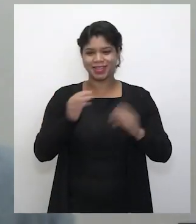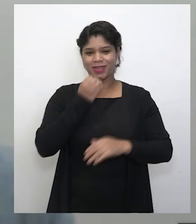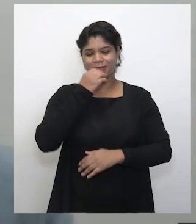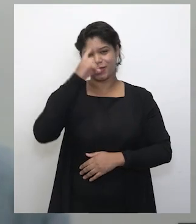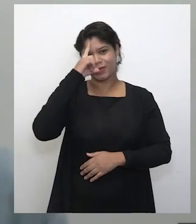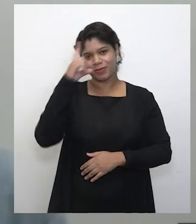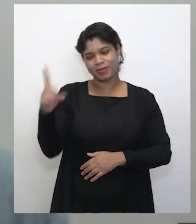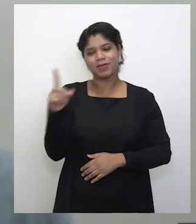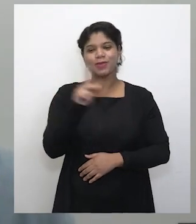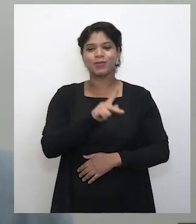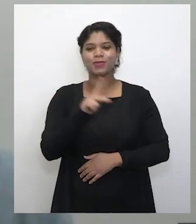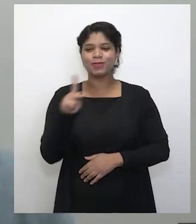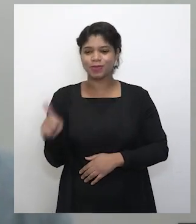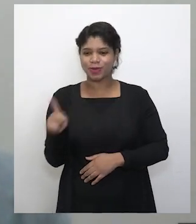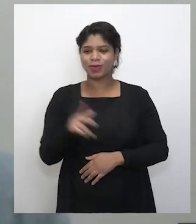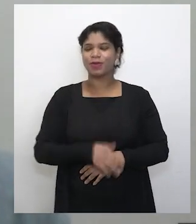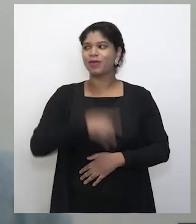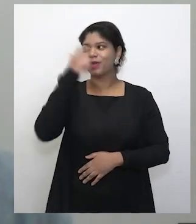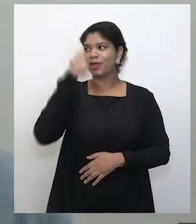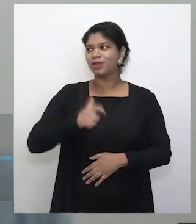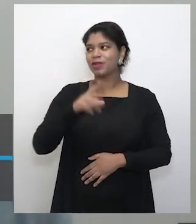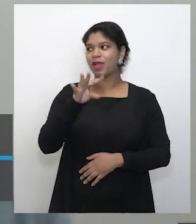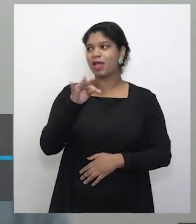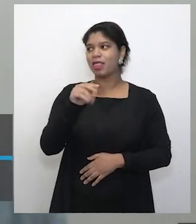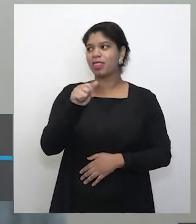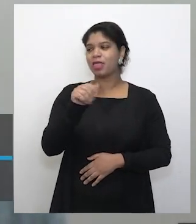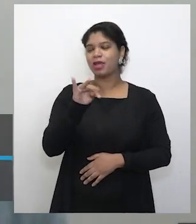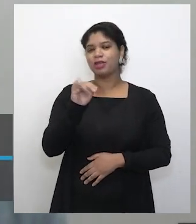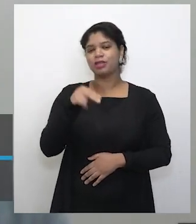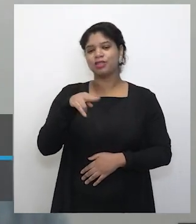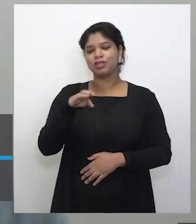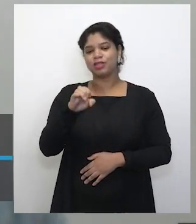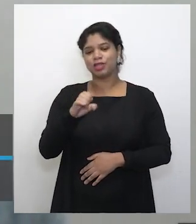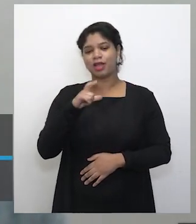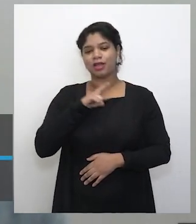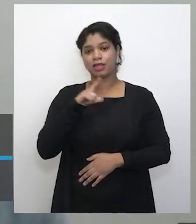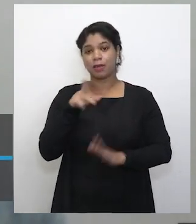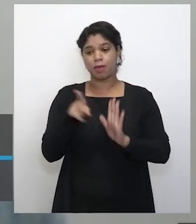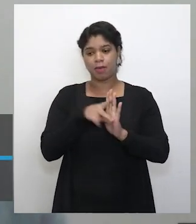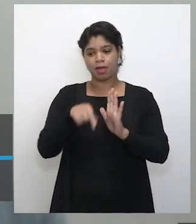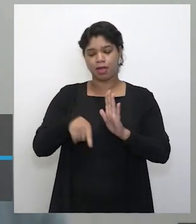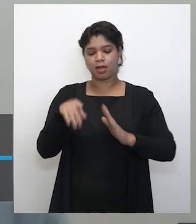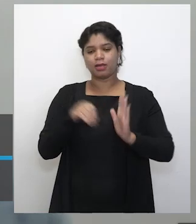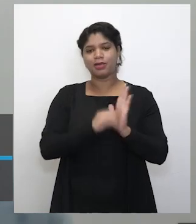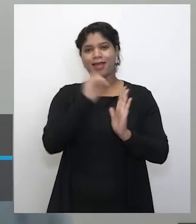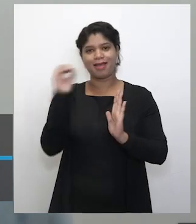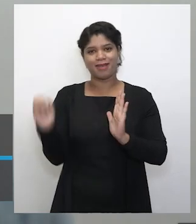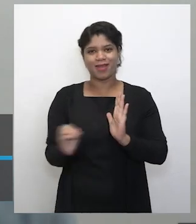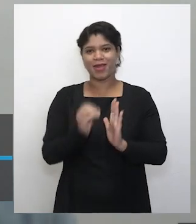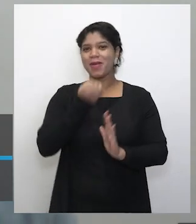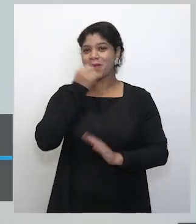dia, professores. Eu sou a Tatiane, técnica da IFAP. Bom dia, Rafa.